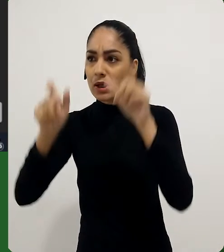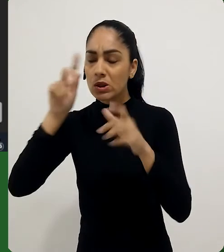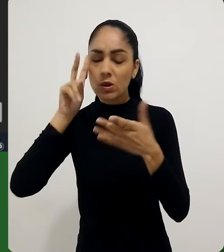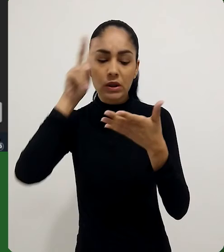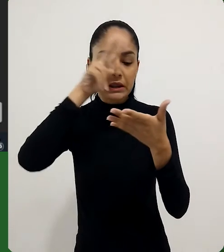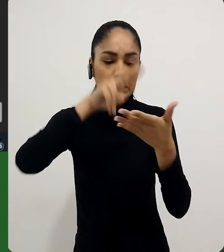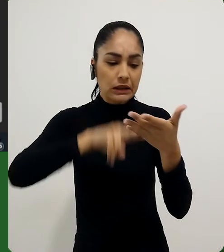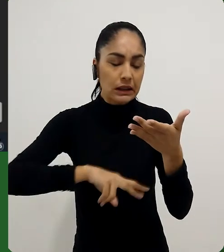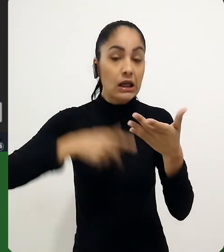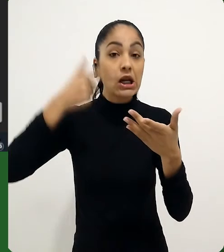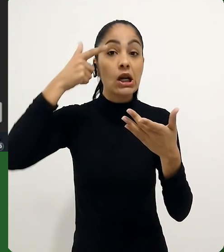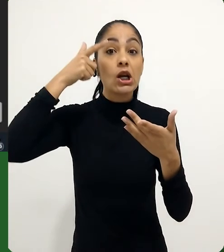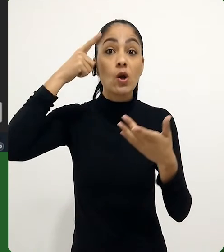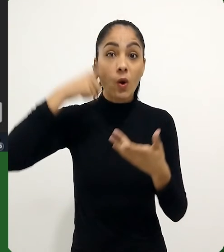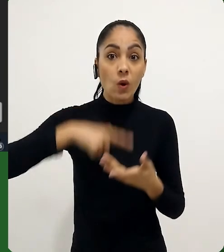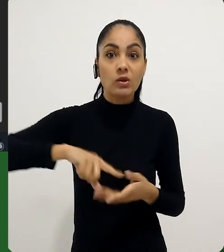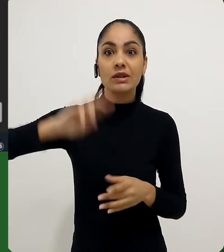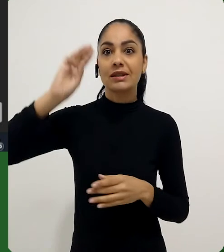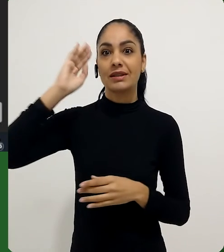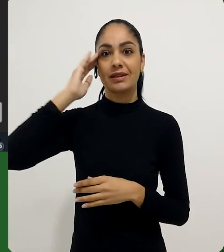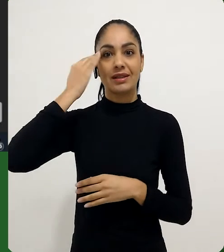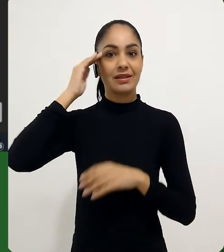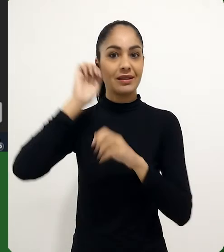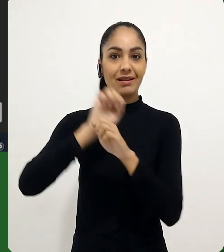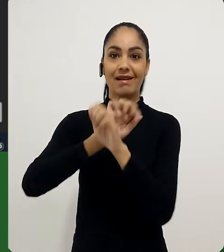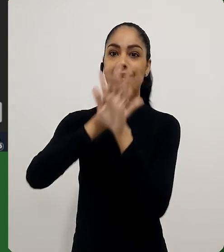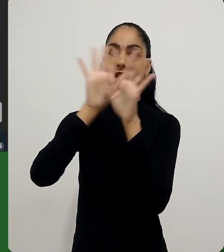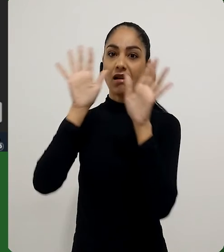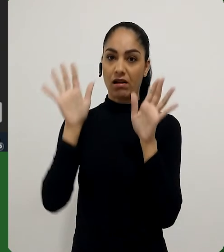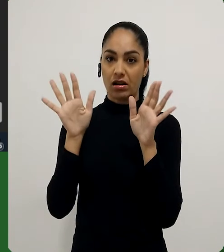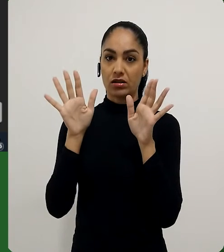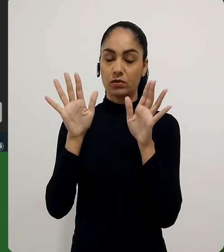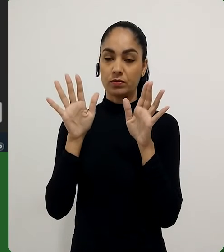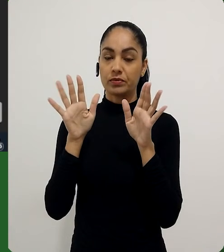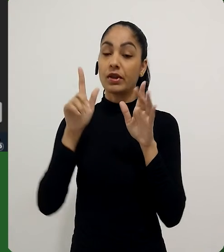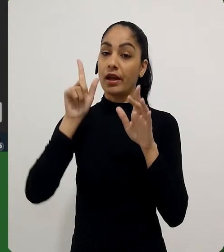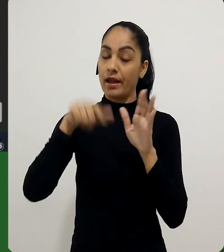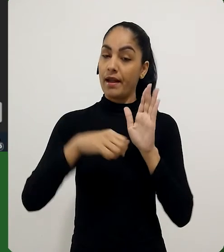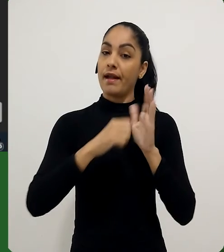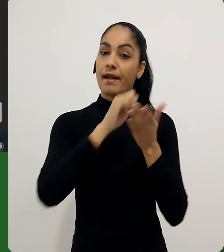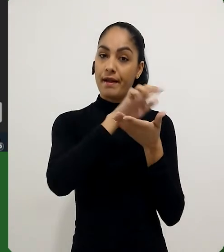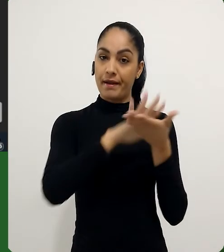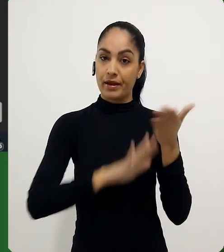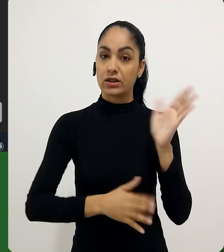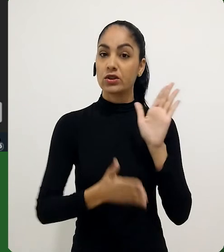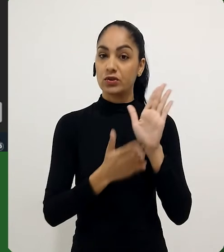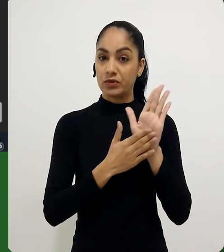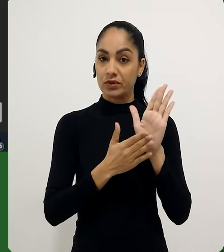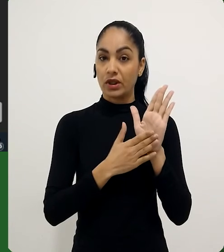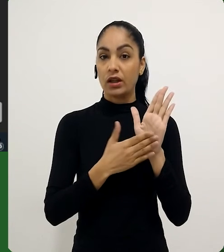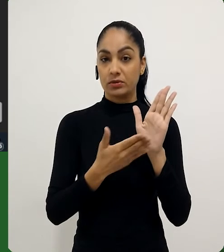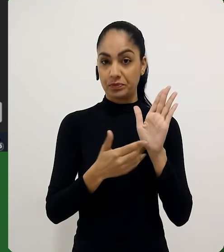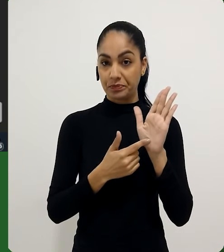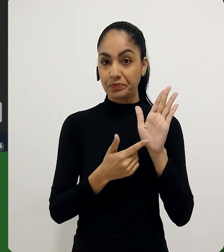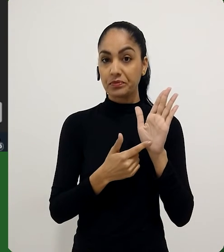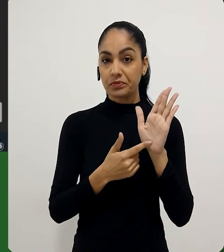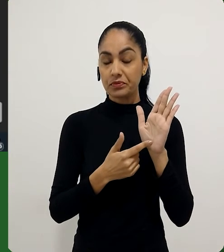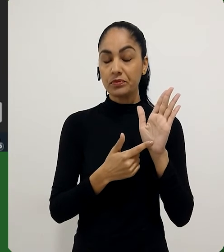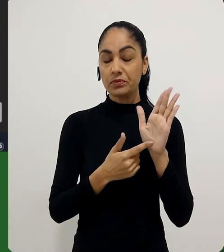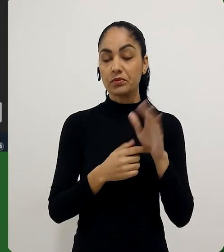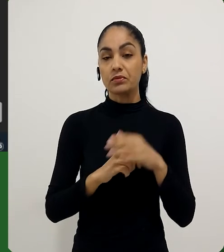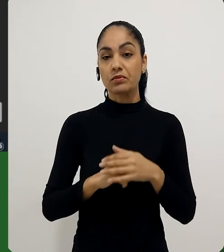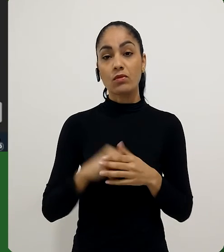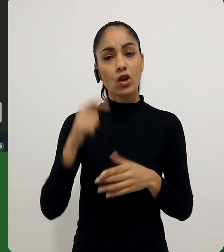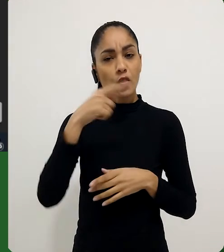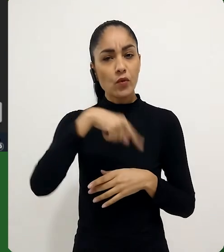qualquer pessoa possa compreender esse diálogo de forma clara, né? Então, é esse exercício